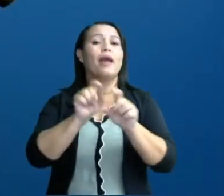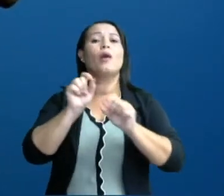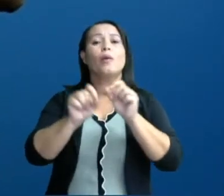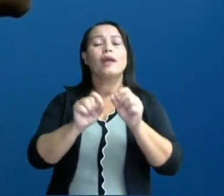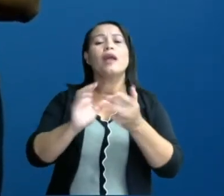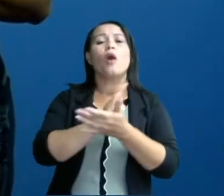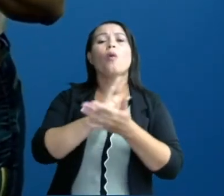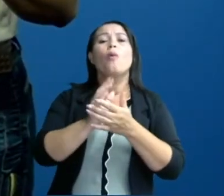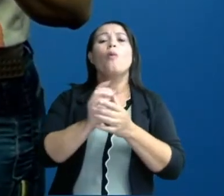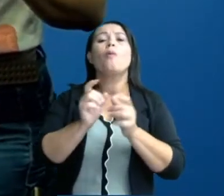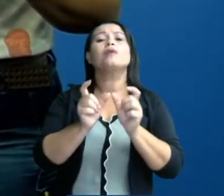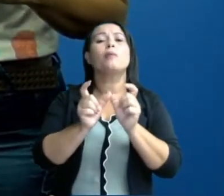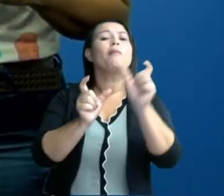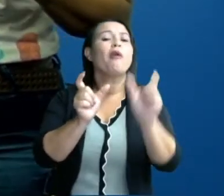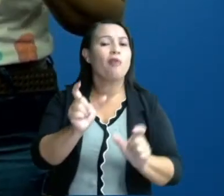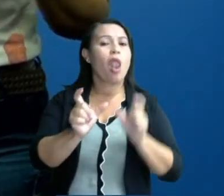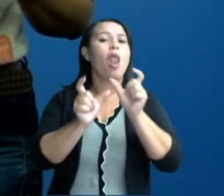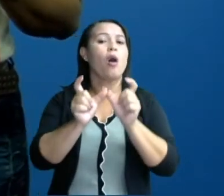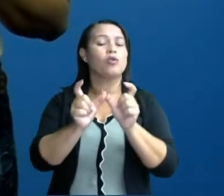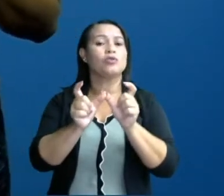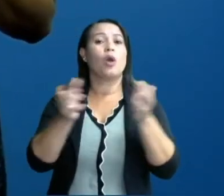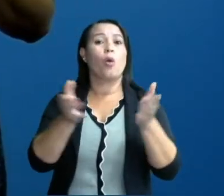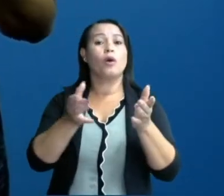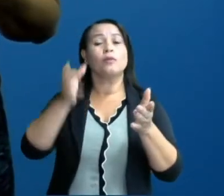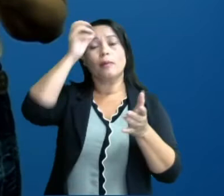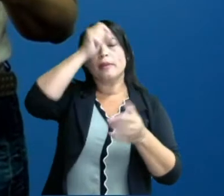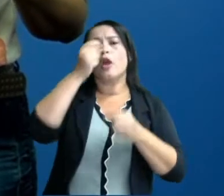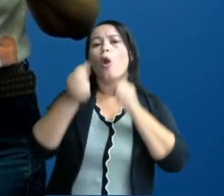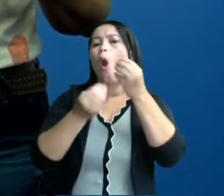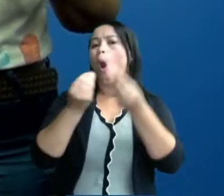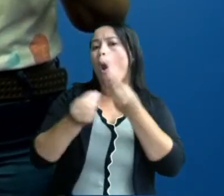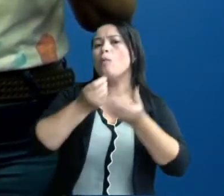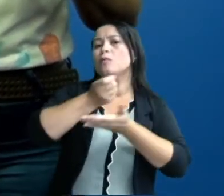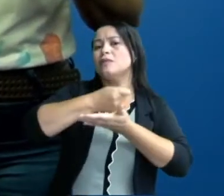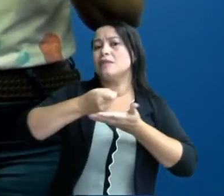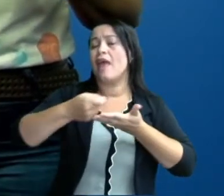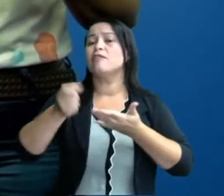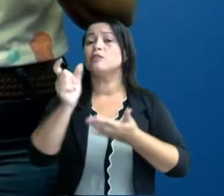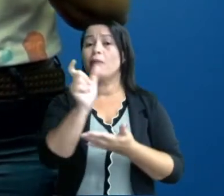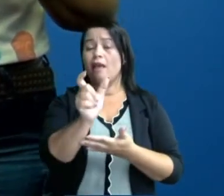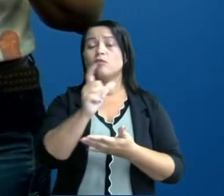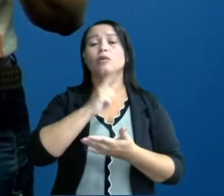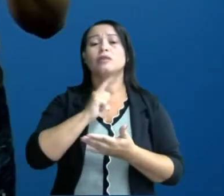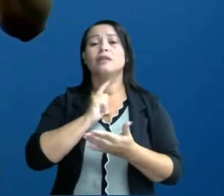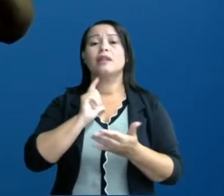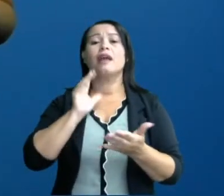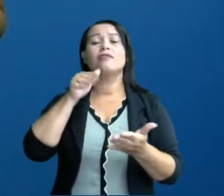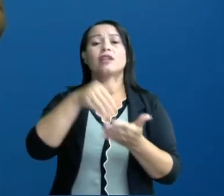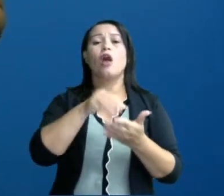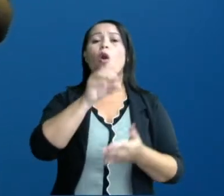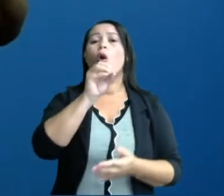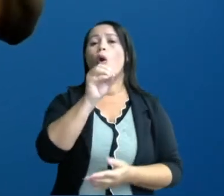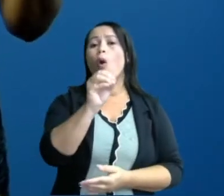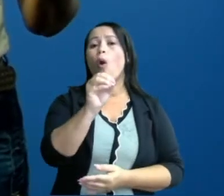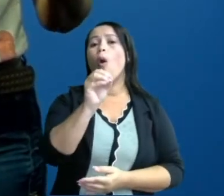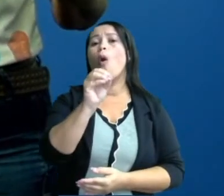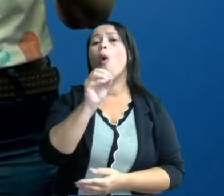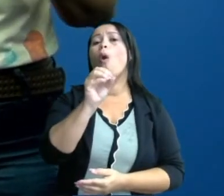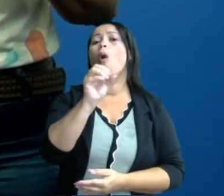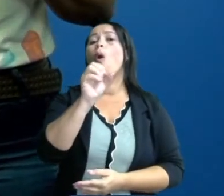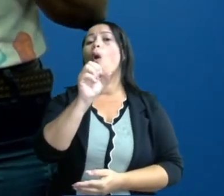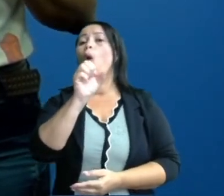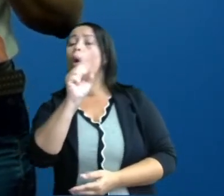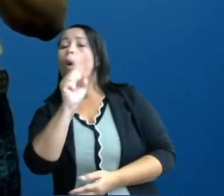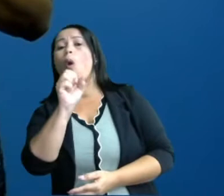nós vamos aprender hoje como é que a gente escreve essas palavras. Quando tem as terminações oso, se é com Z,